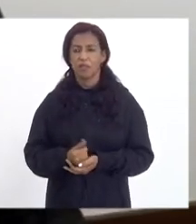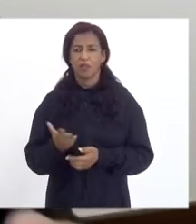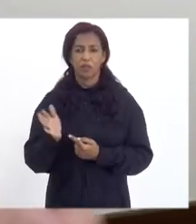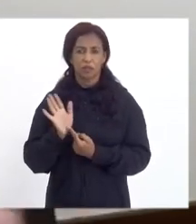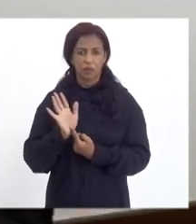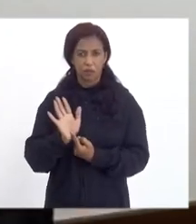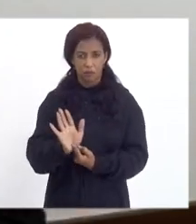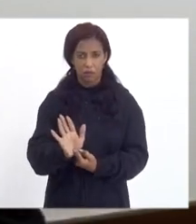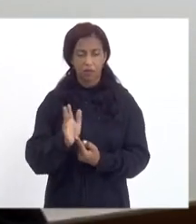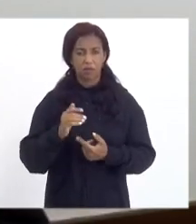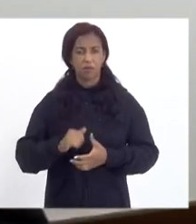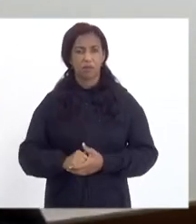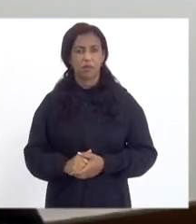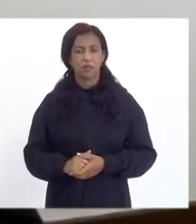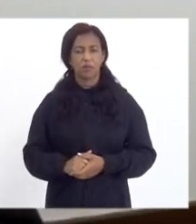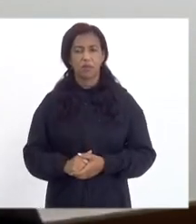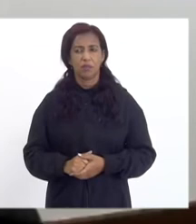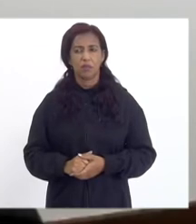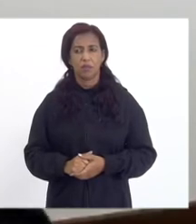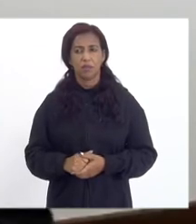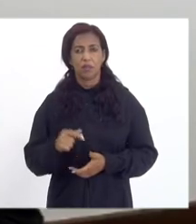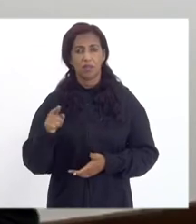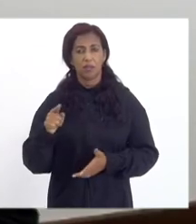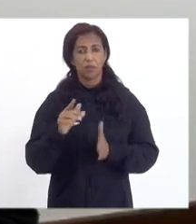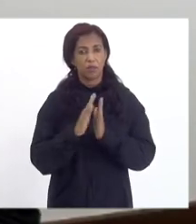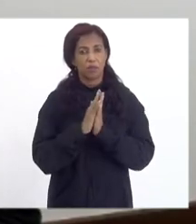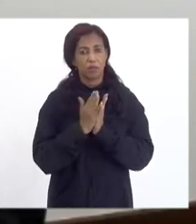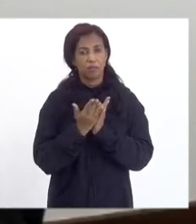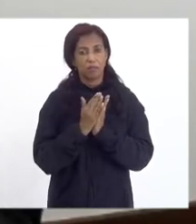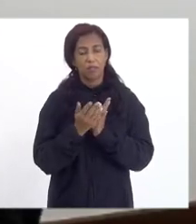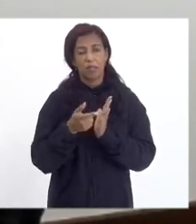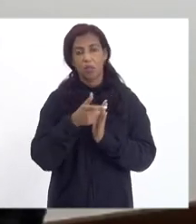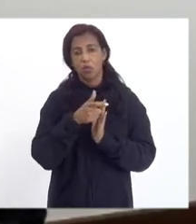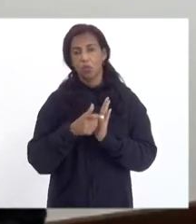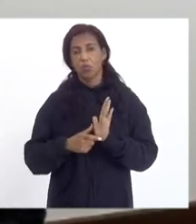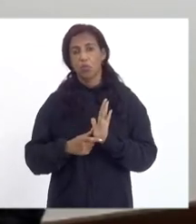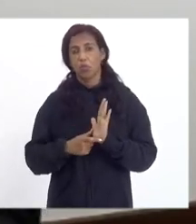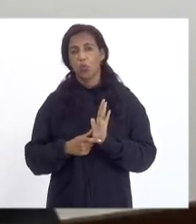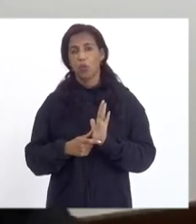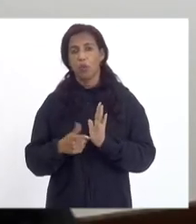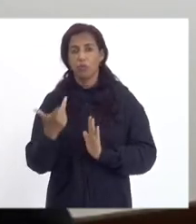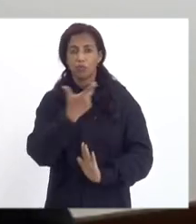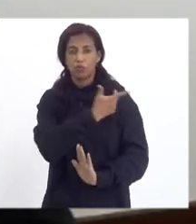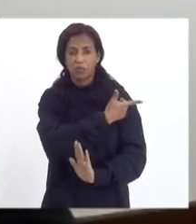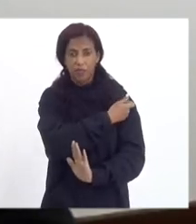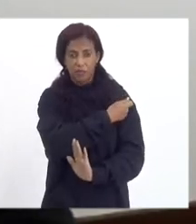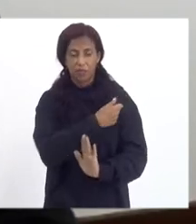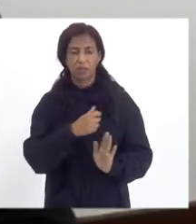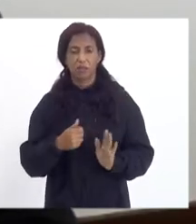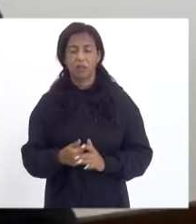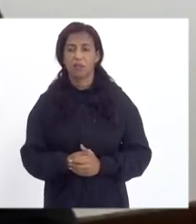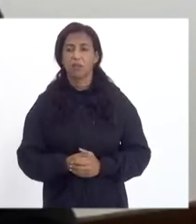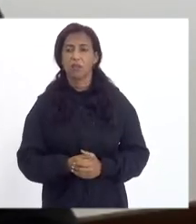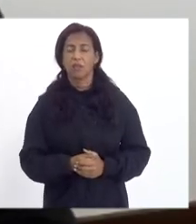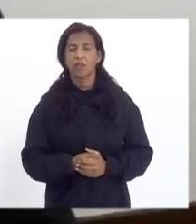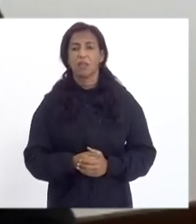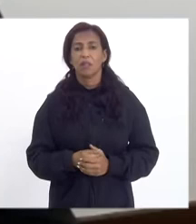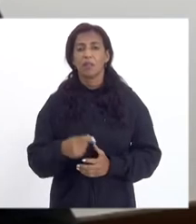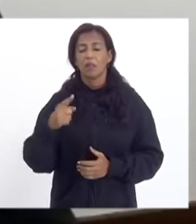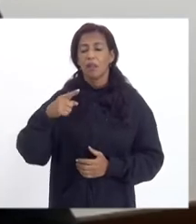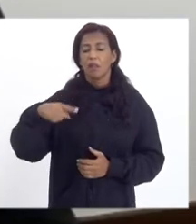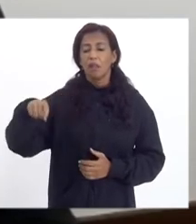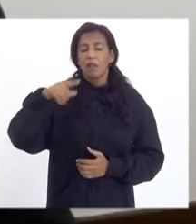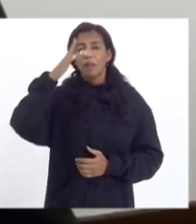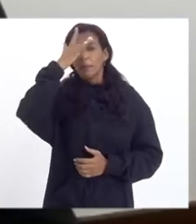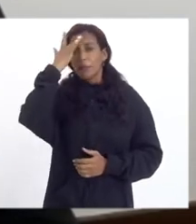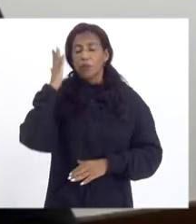Mônica, é sobre esse passaporte, a apresentação desse passaporte, para que a pessoa